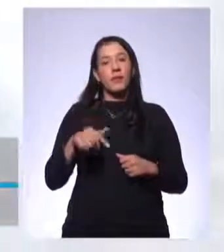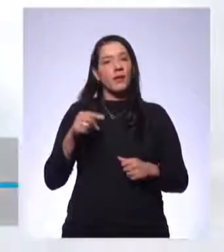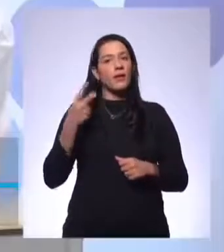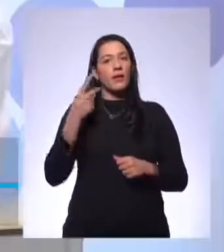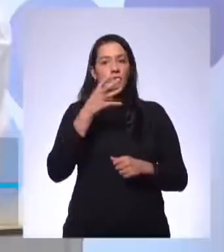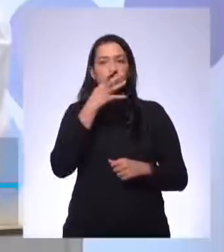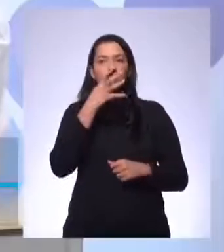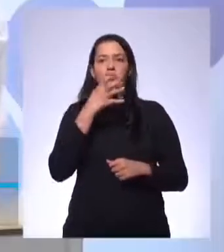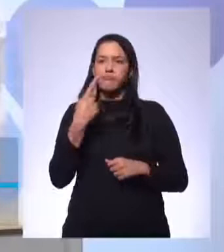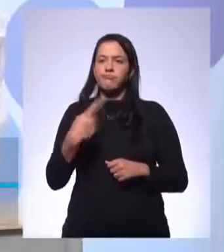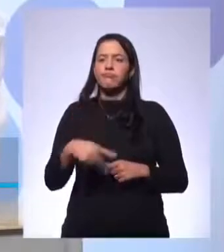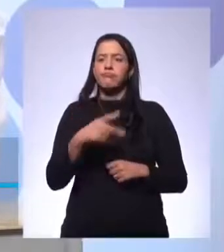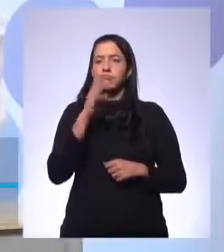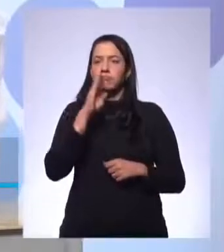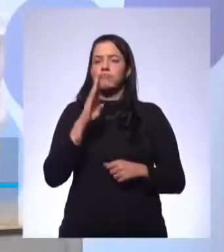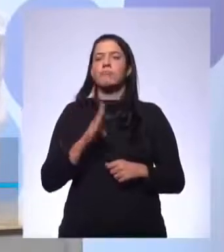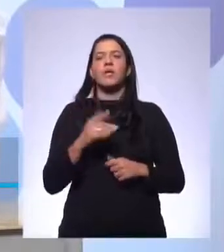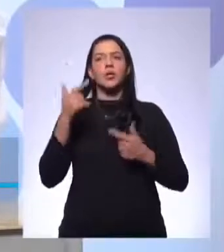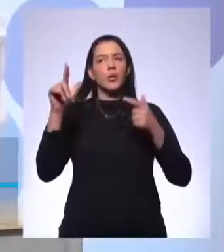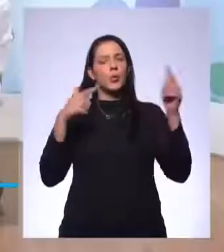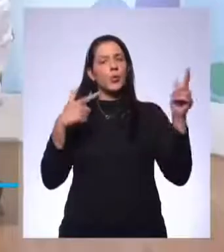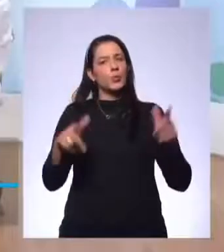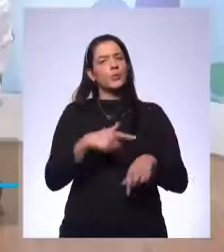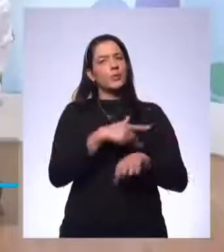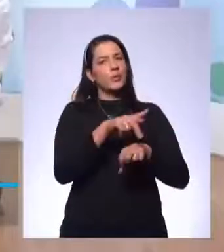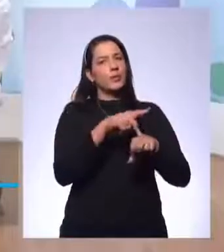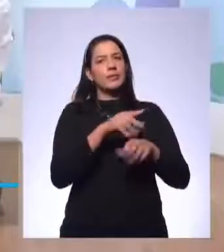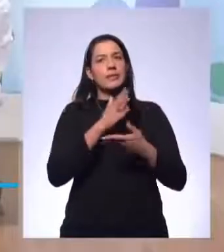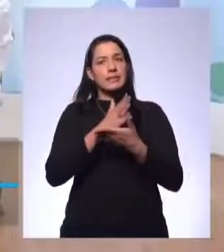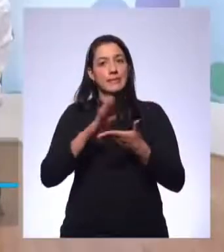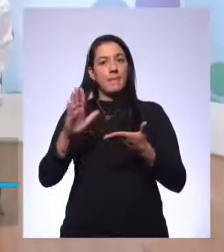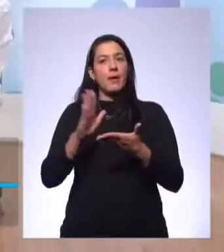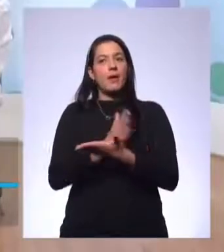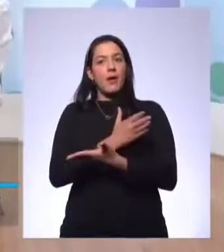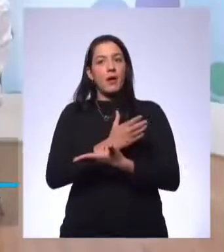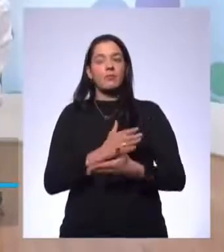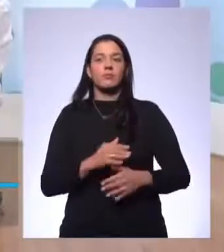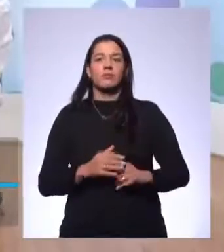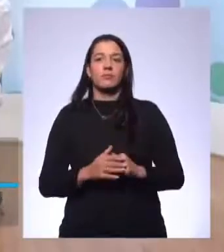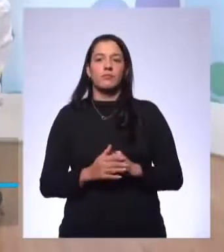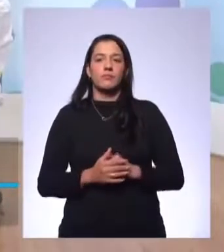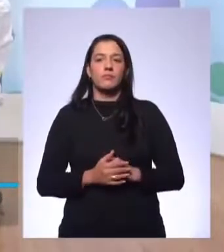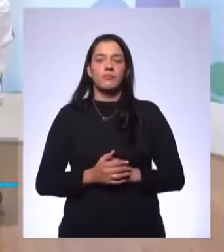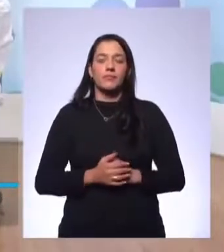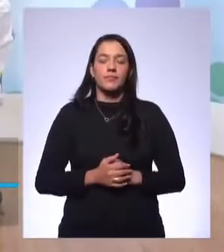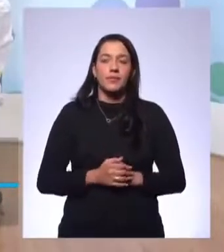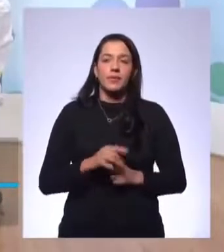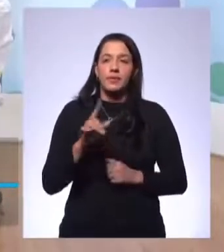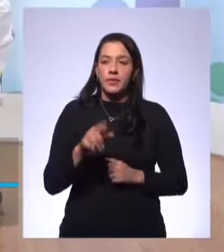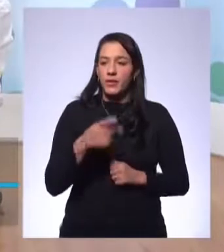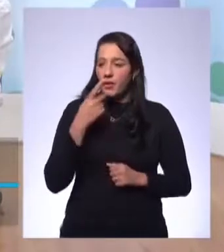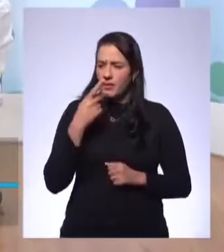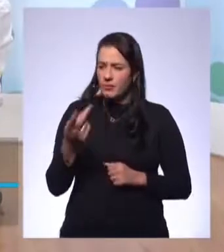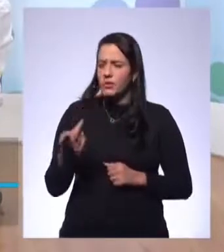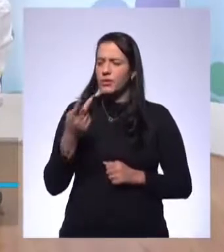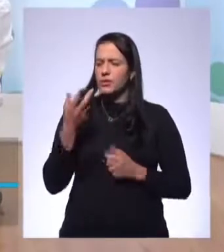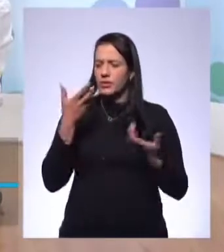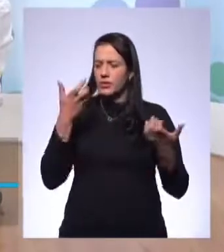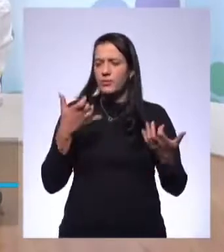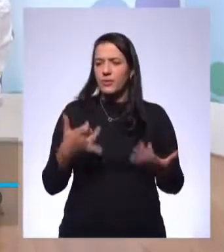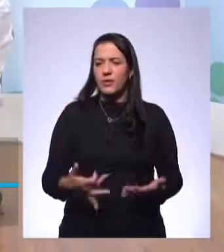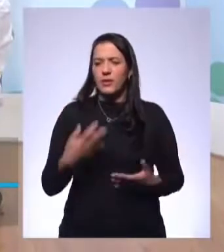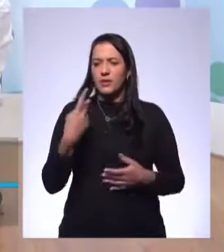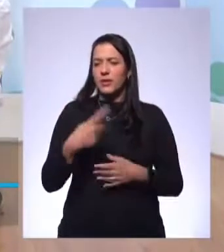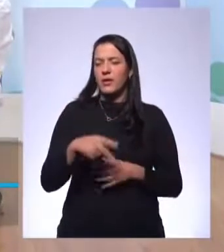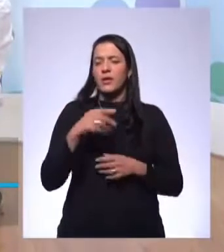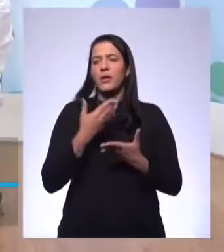Sim. A gente tem que. A água é importante e a gente tem que dar essa importância, mas a gente tem que ter consciência de alguns aspectos